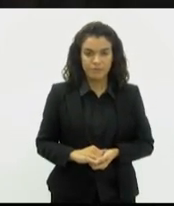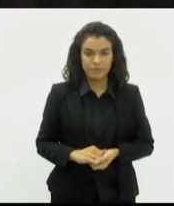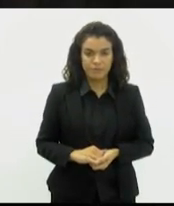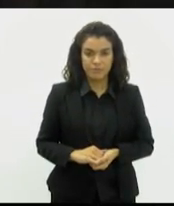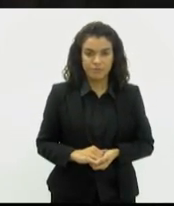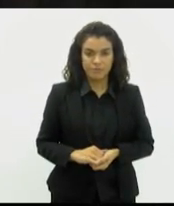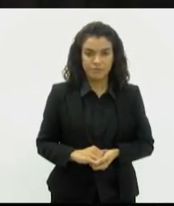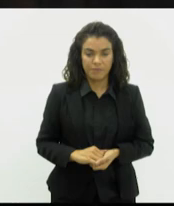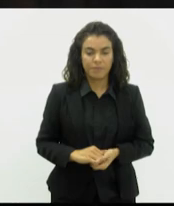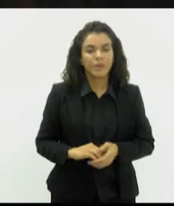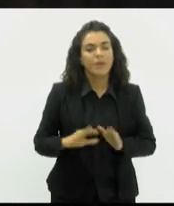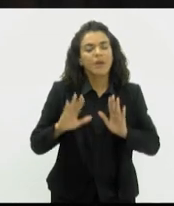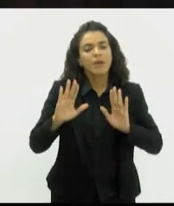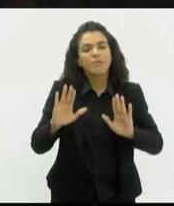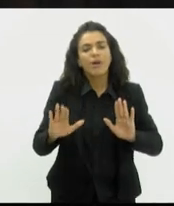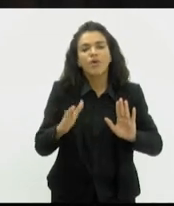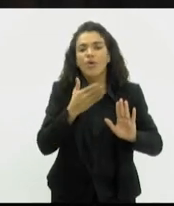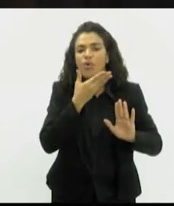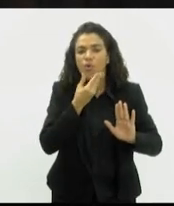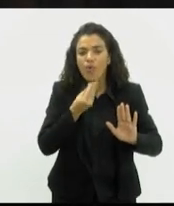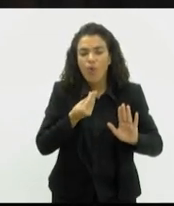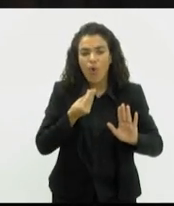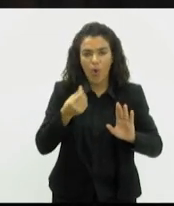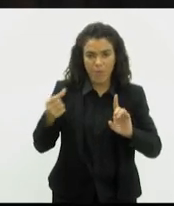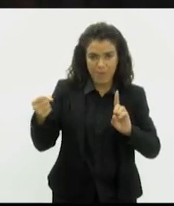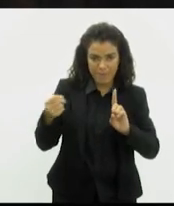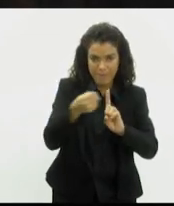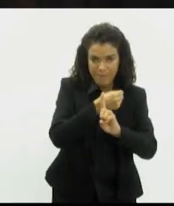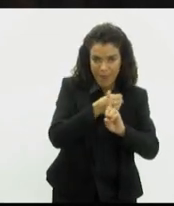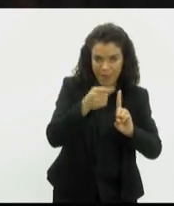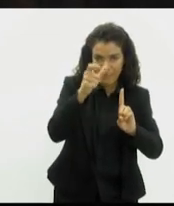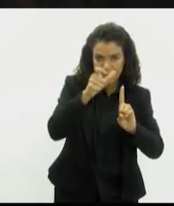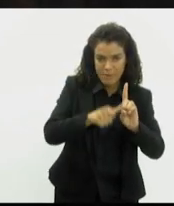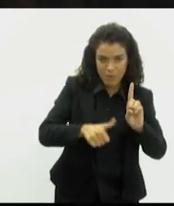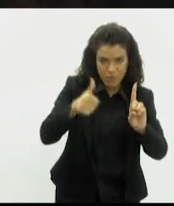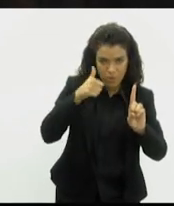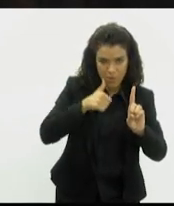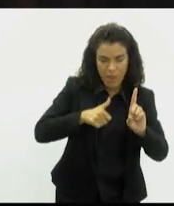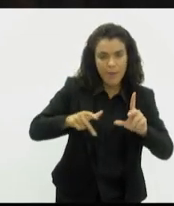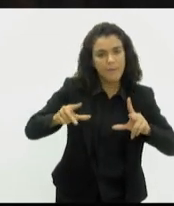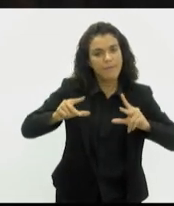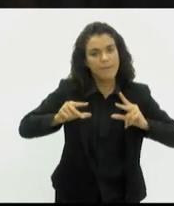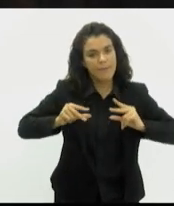Mas o homem que bate na mulher merece